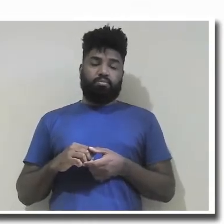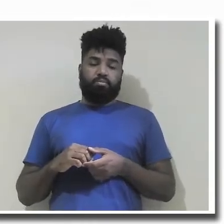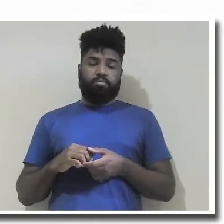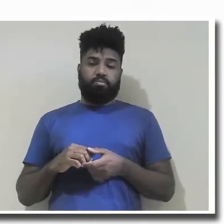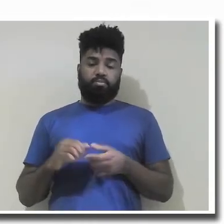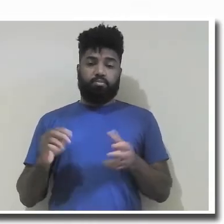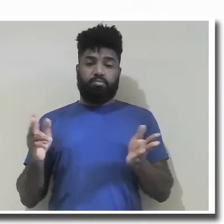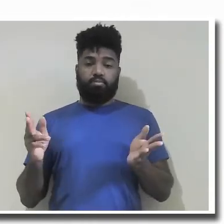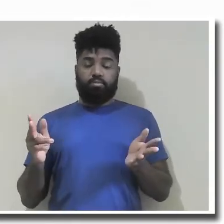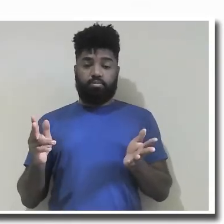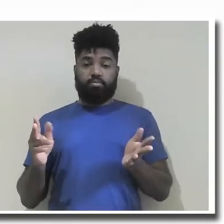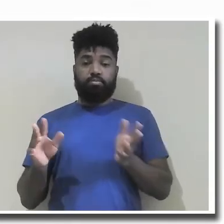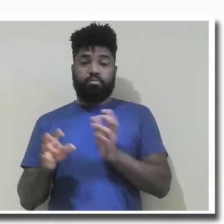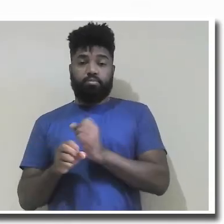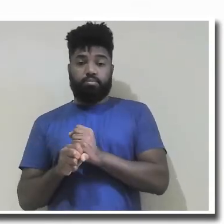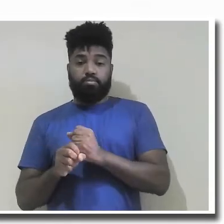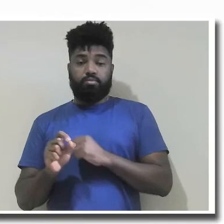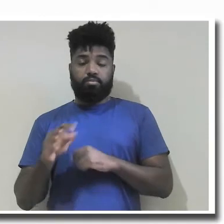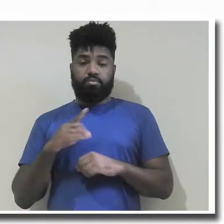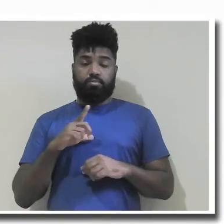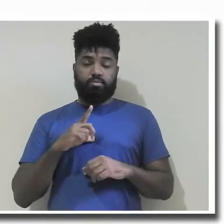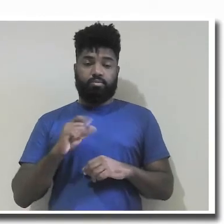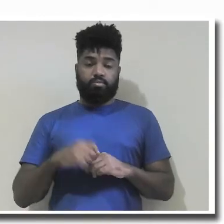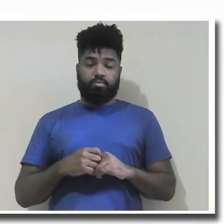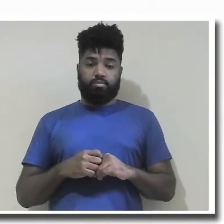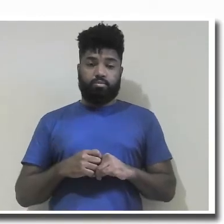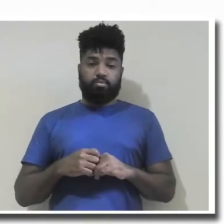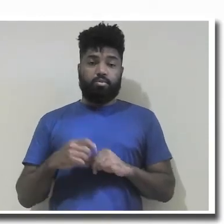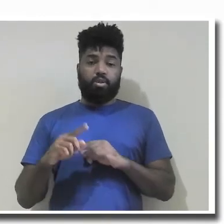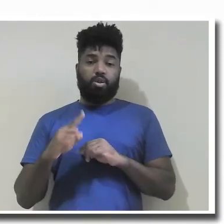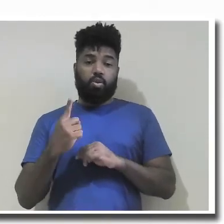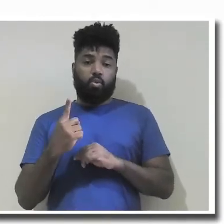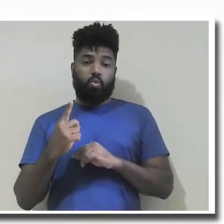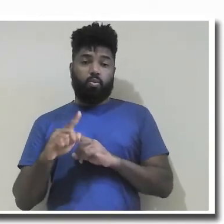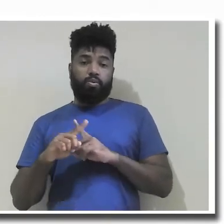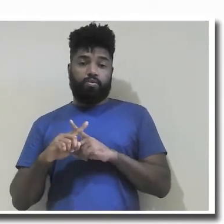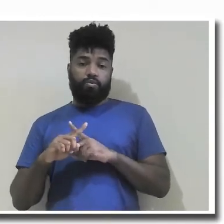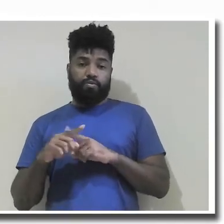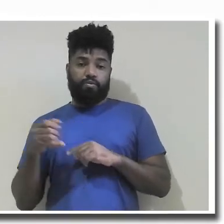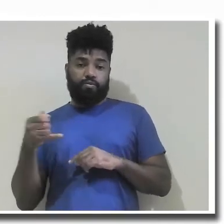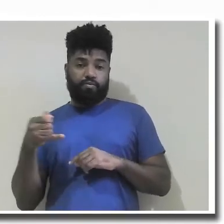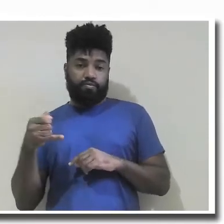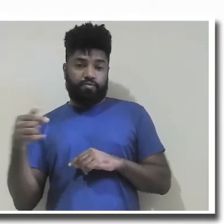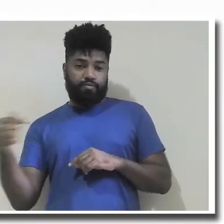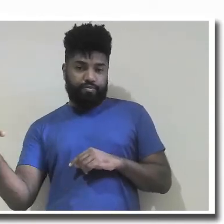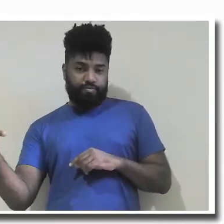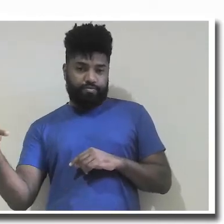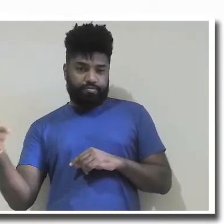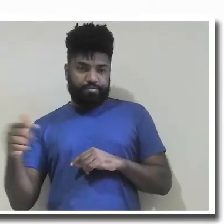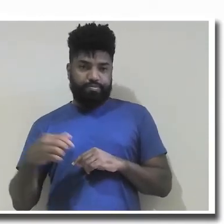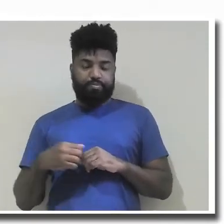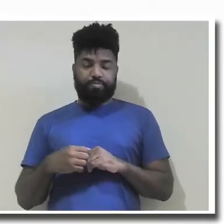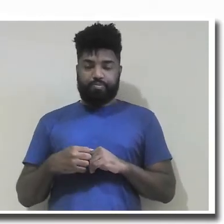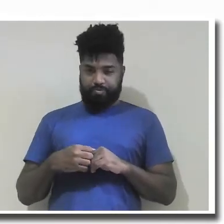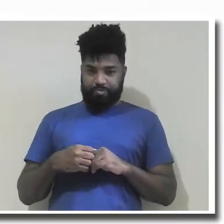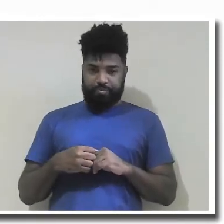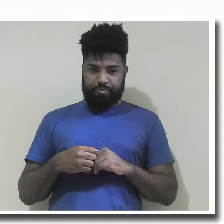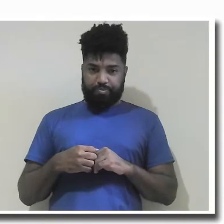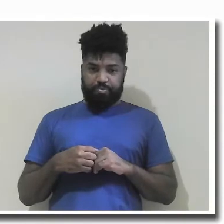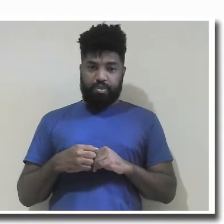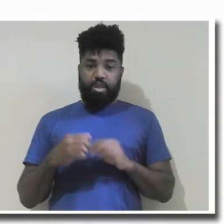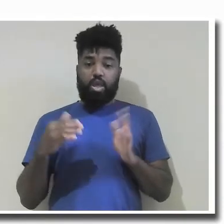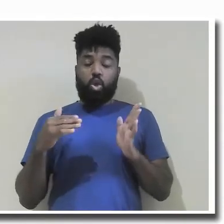que é igual a 1 vezes o menos 7. E como